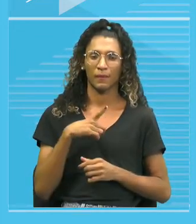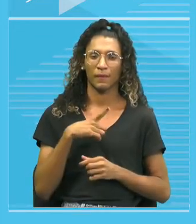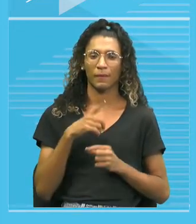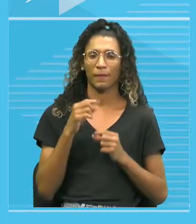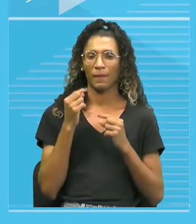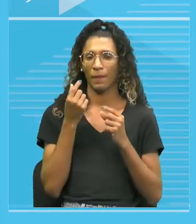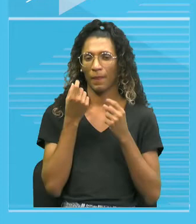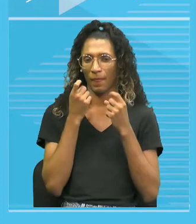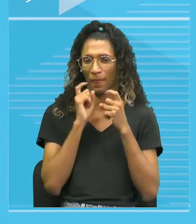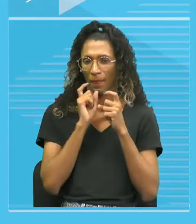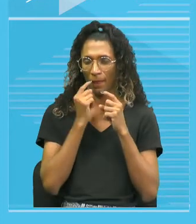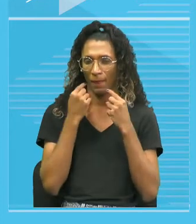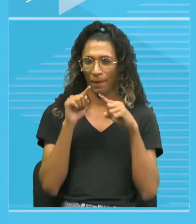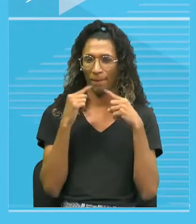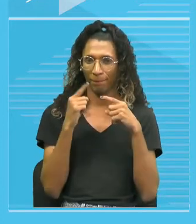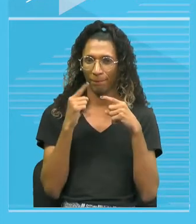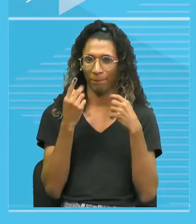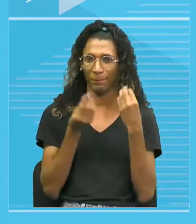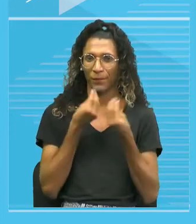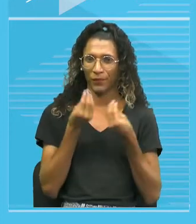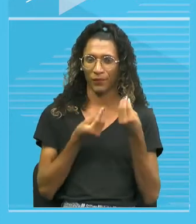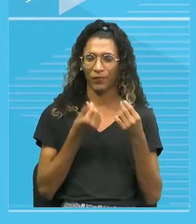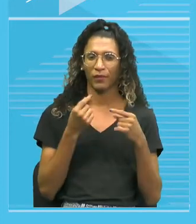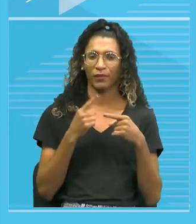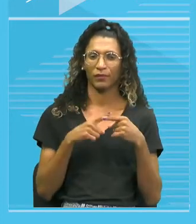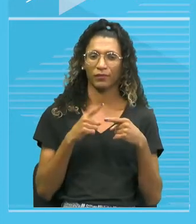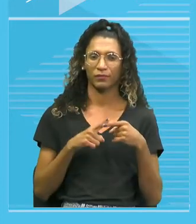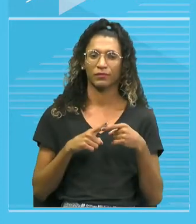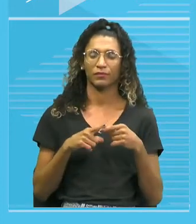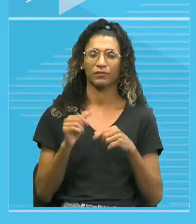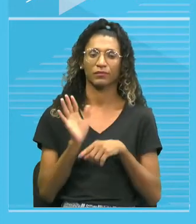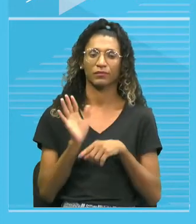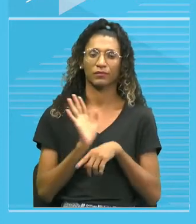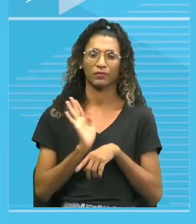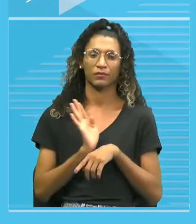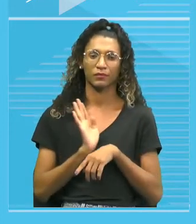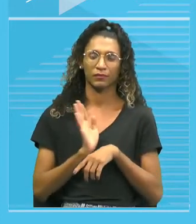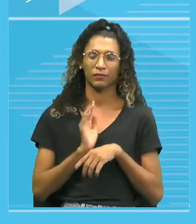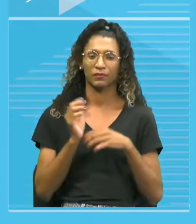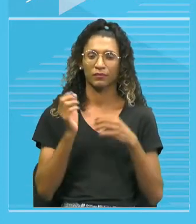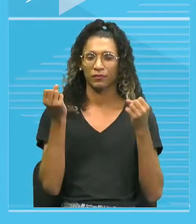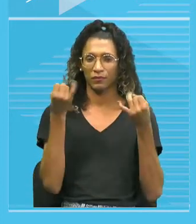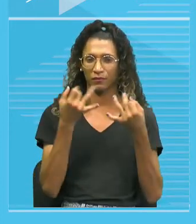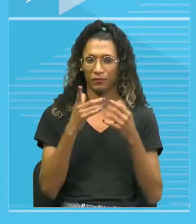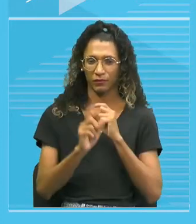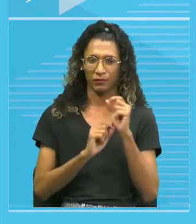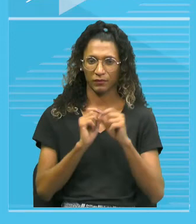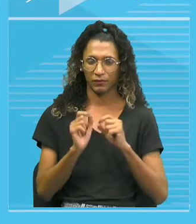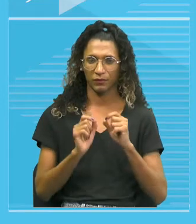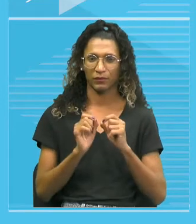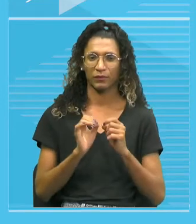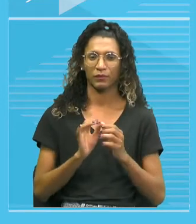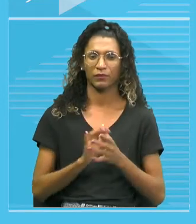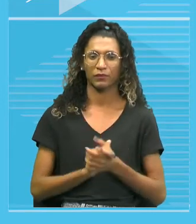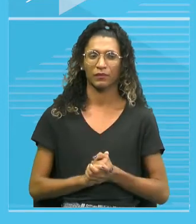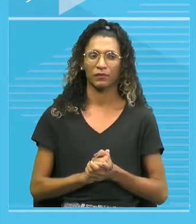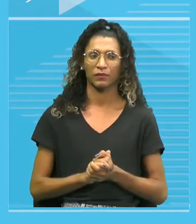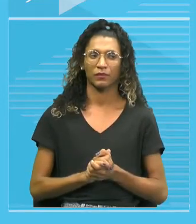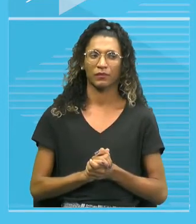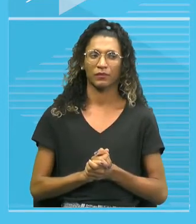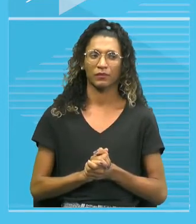a forma como a produção da série tratou os ferimentos,